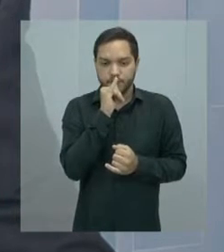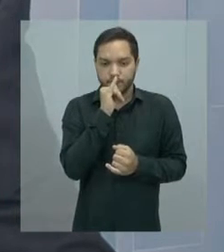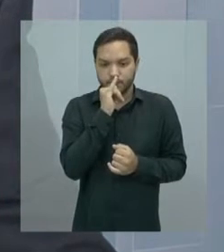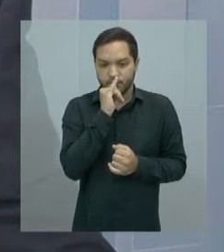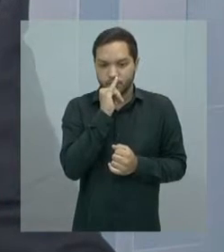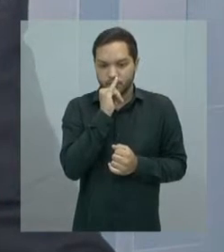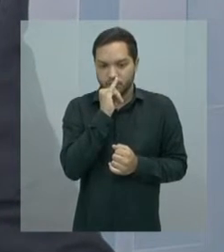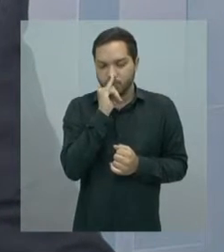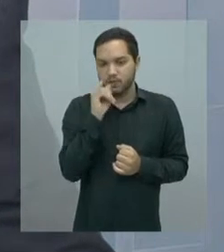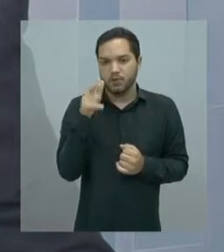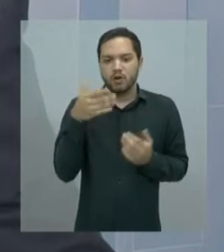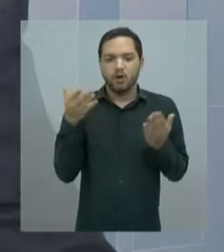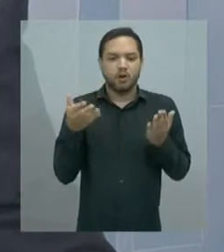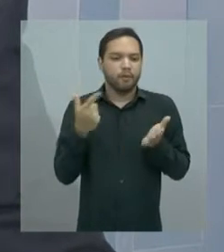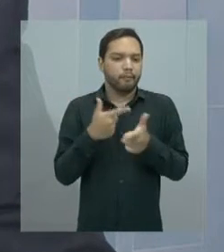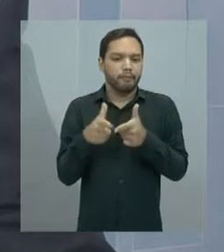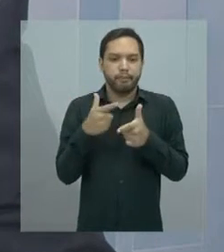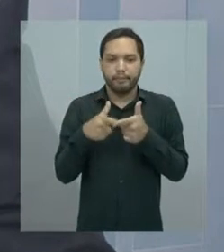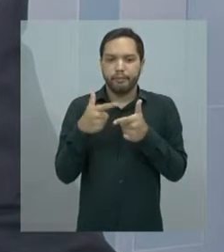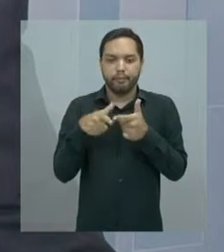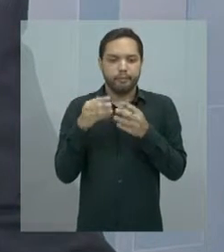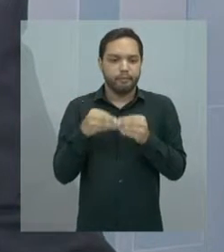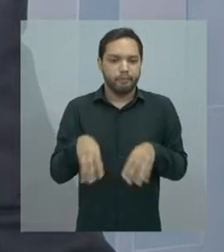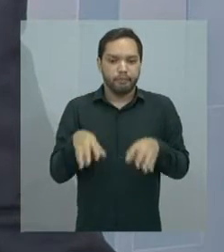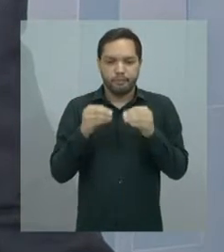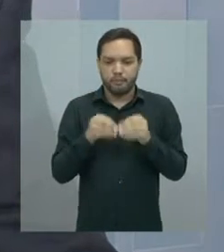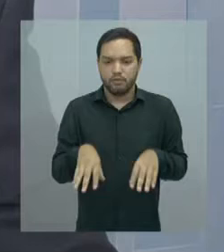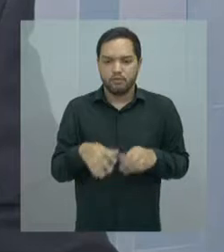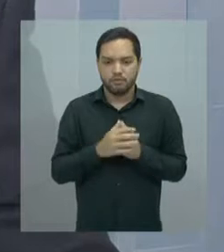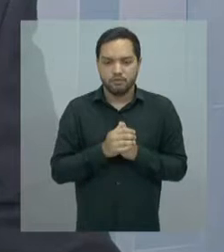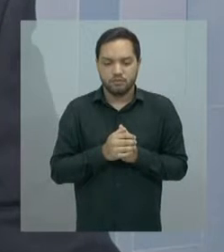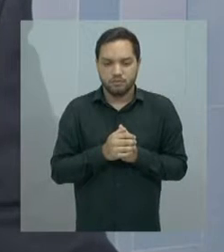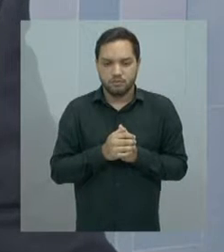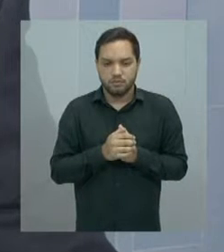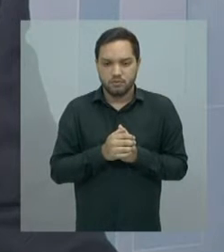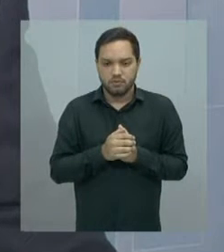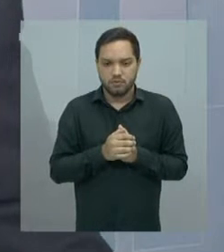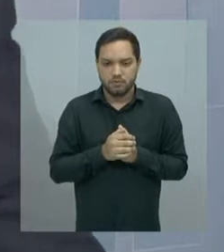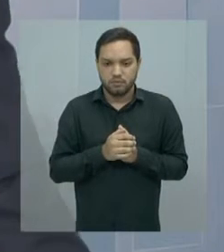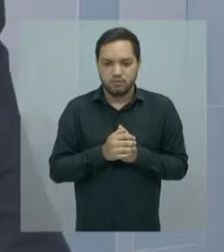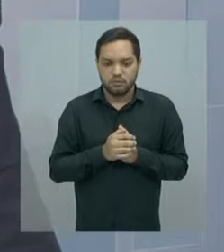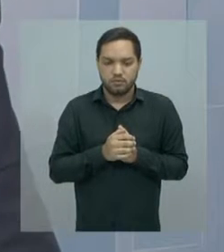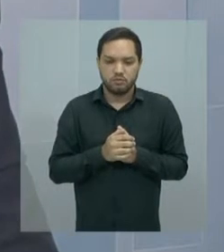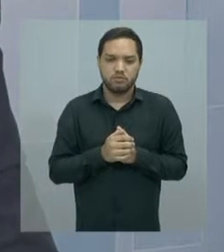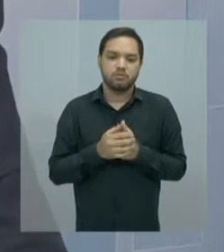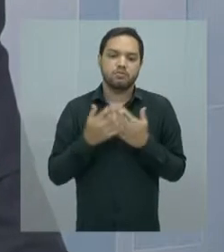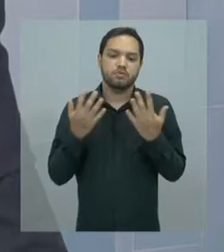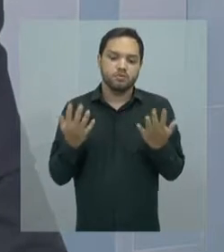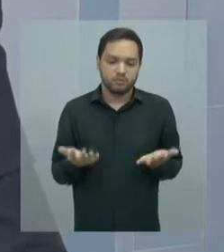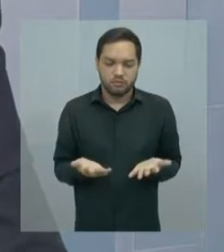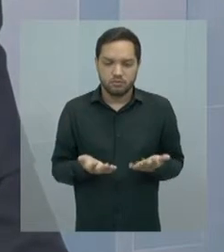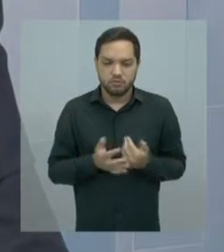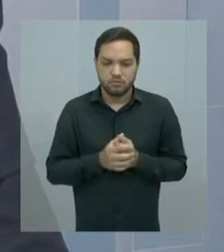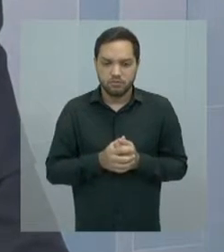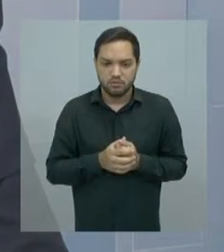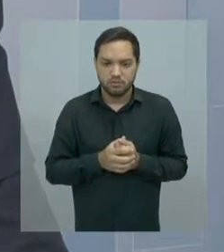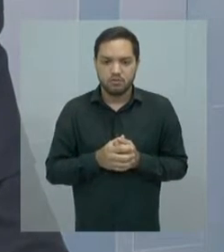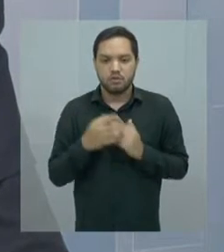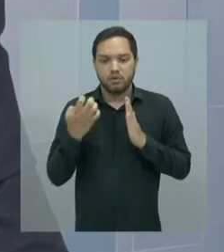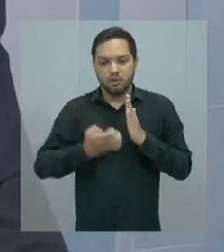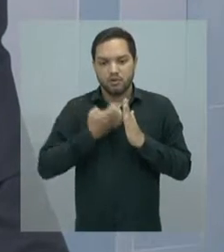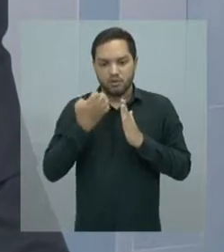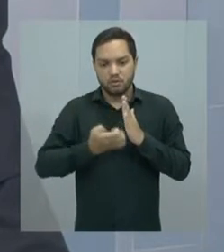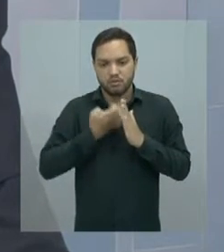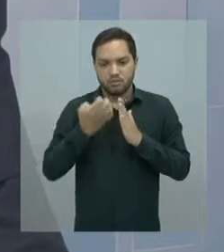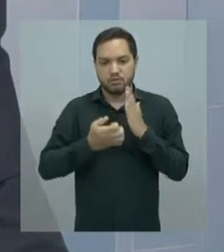que tirar 100 bilhões. Você só vai pagar 100 milhões, você vai pagar X. Obviamente, isso vai ser muito bom. As empresas de todos